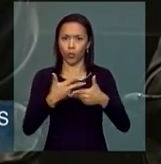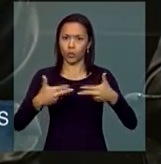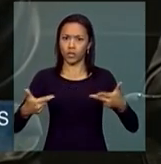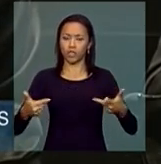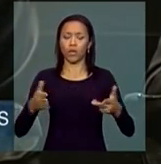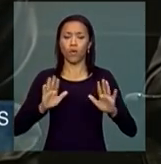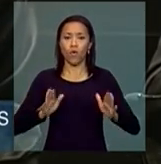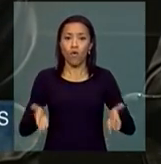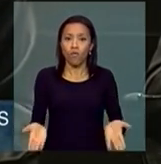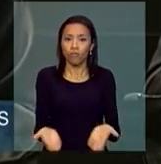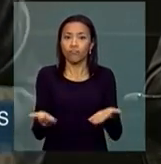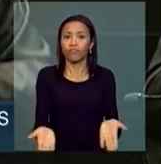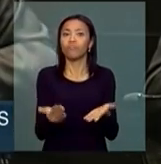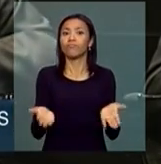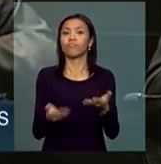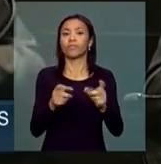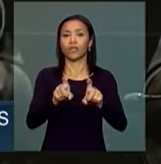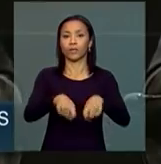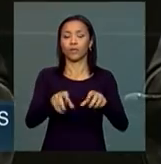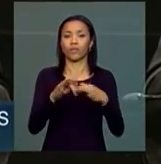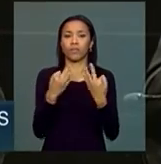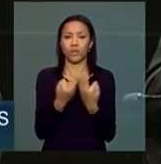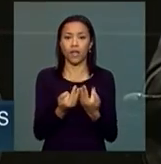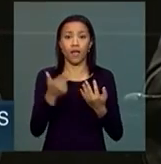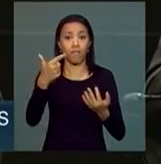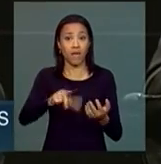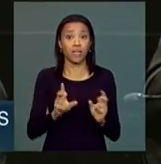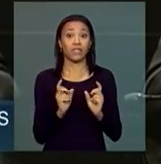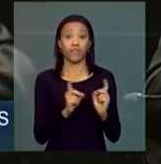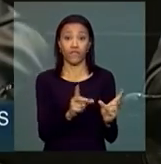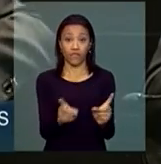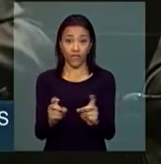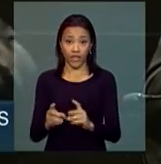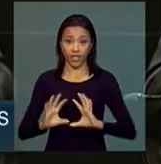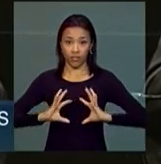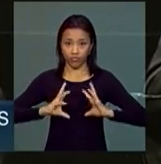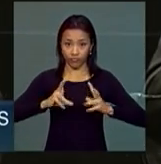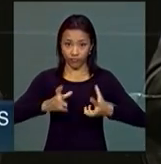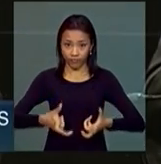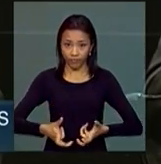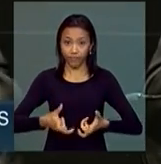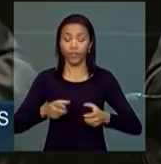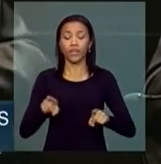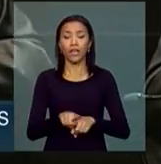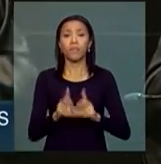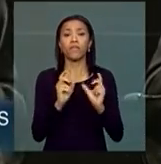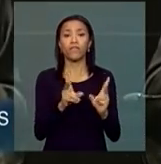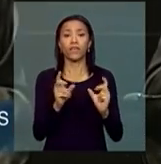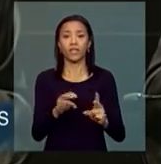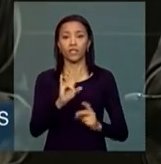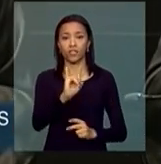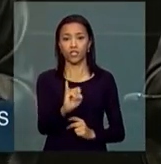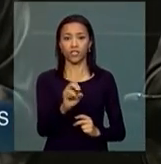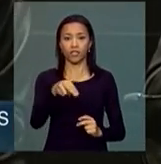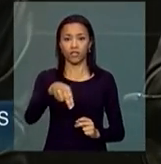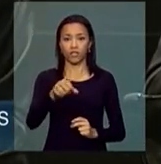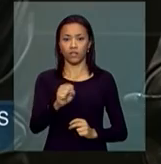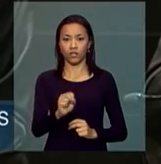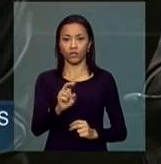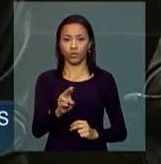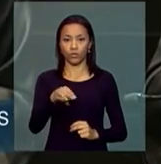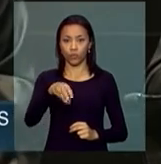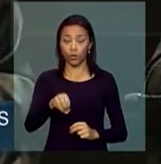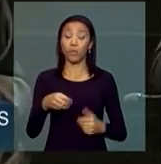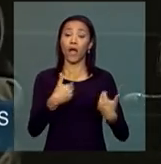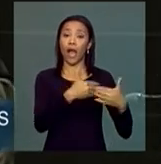na agricultura familiar, isso significa mais venda de tratores, significa mais venda de insumos, significa mais emprego no meio